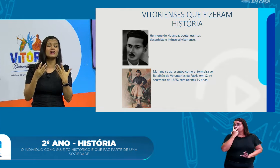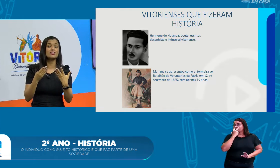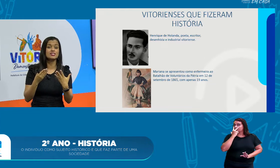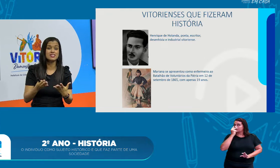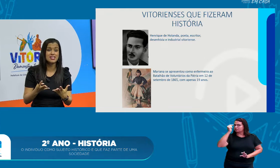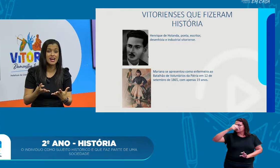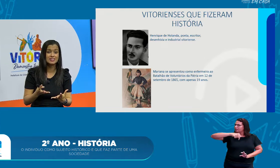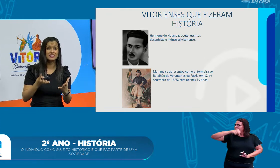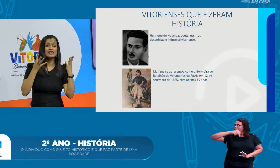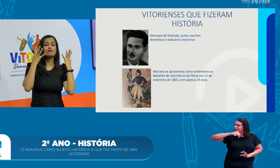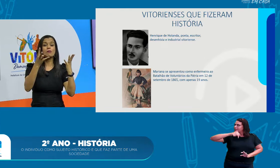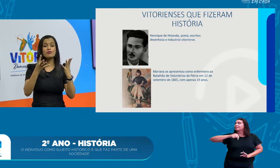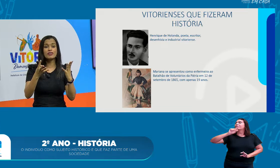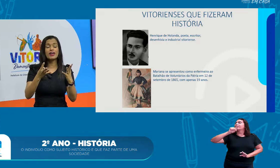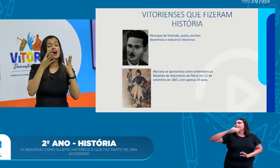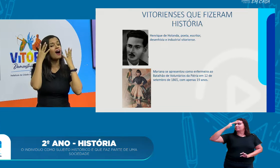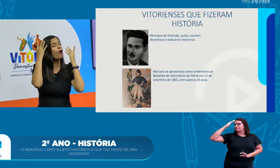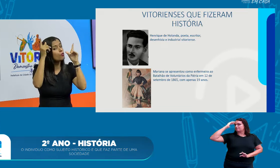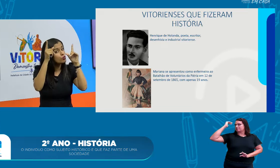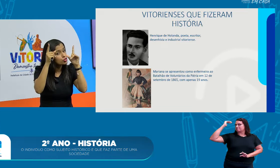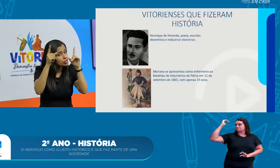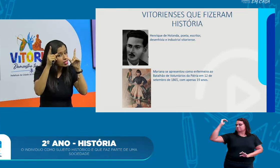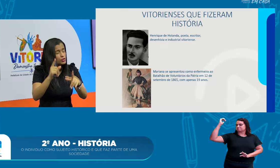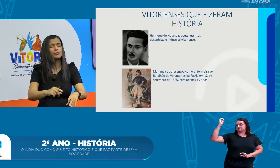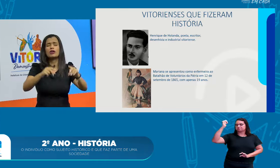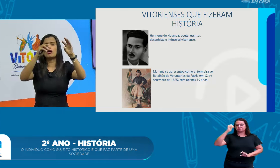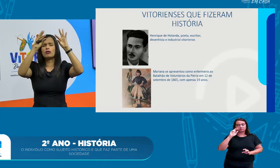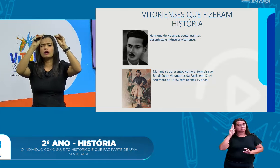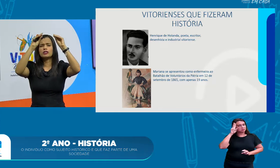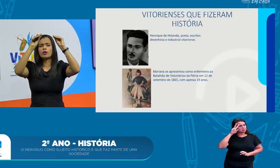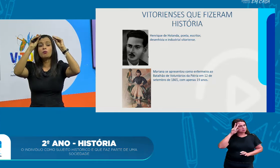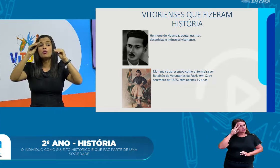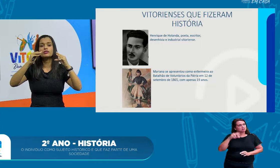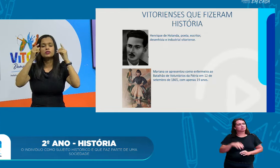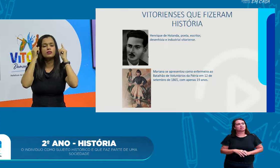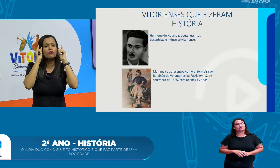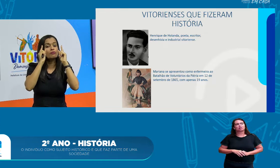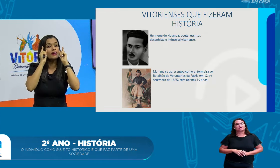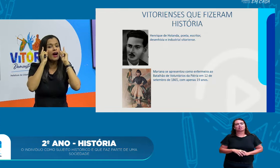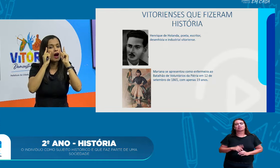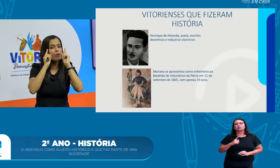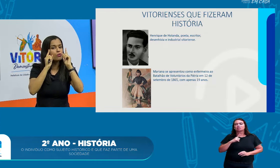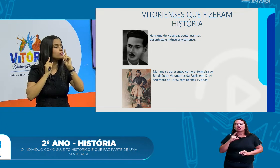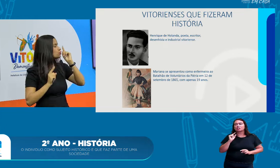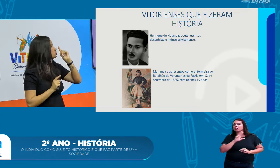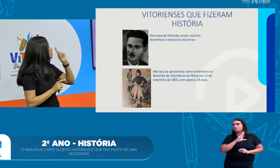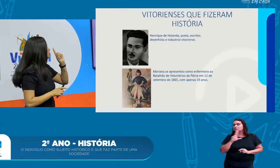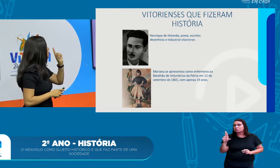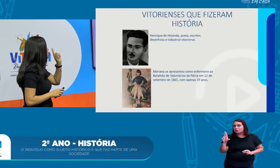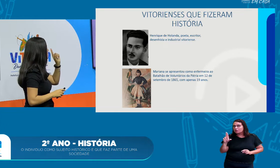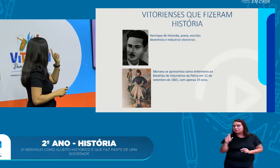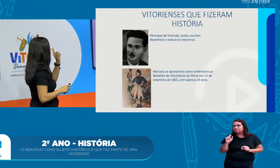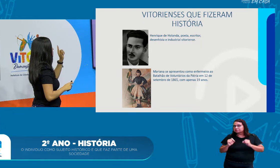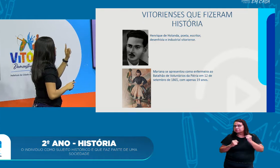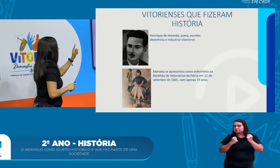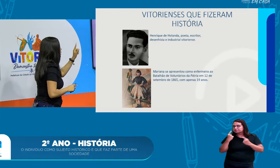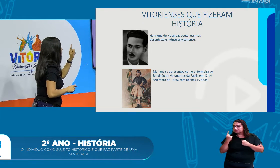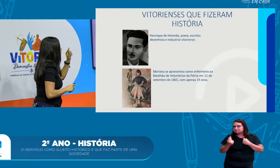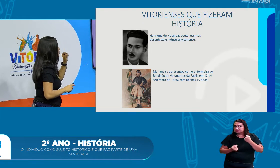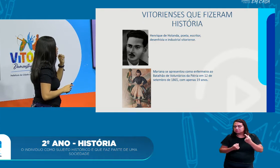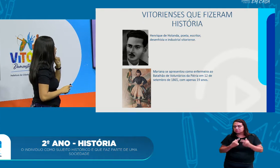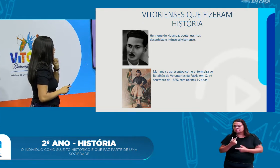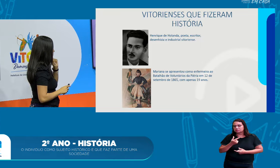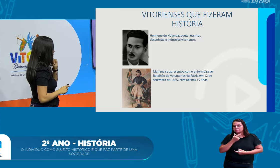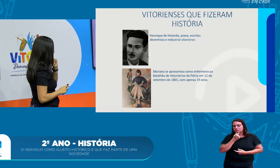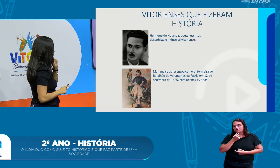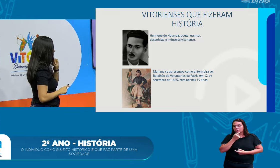dentro da nossa cidade. Vamos ver alguns deles, viu? Porque, ó, tem um monte. Vamos ver alguns. Temos aqui, ó,